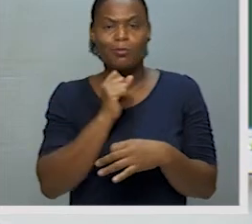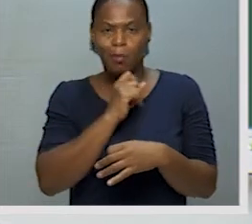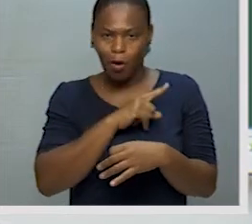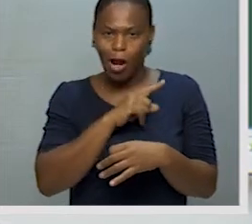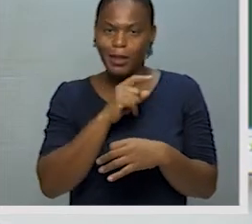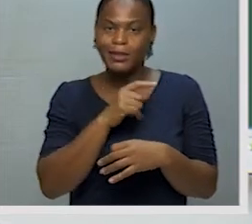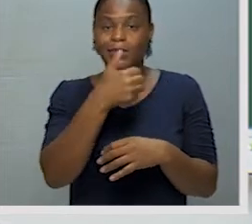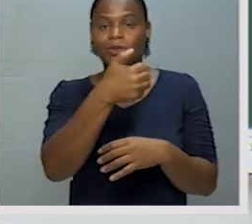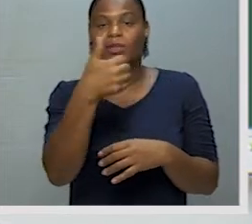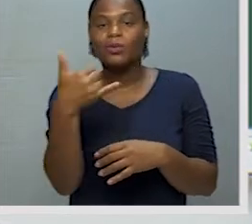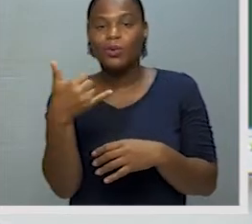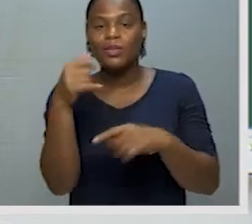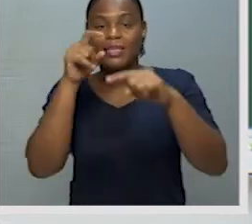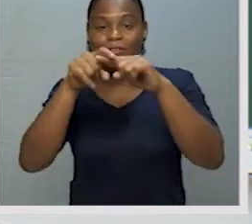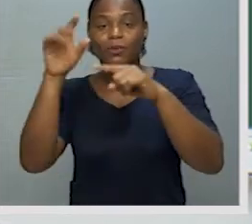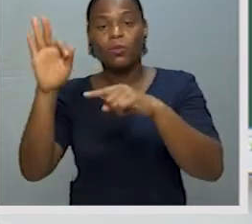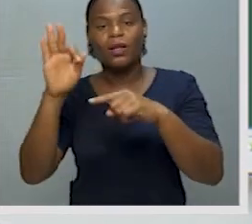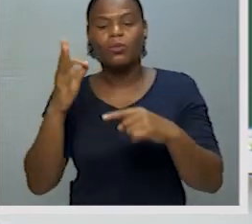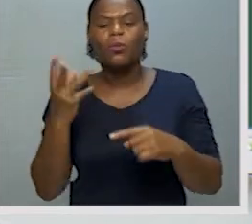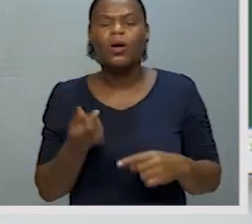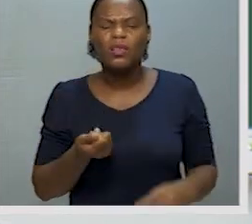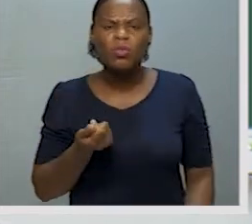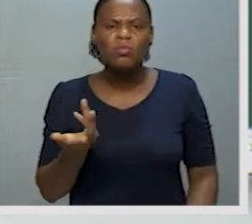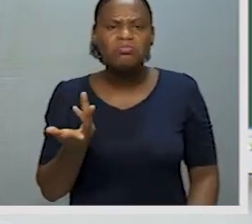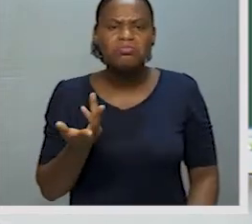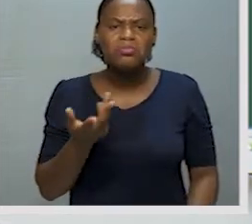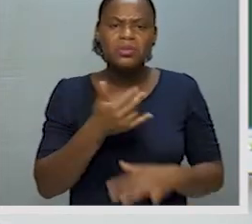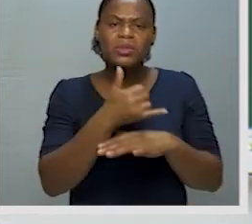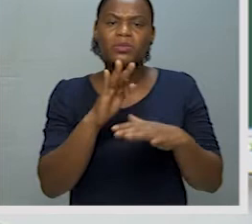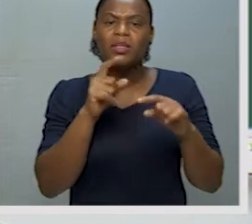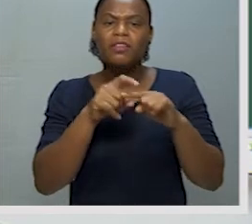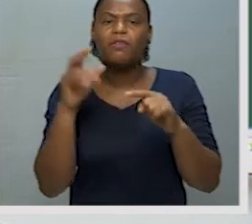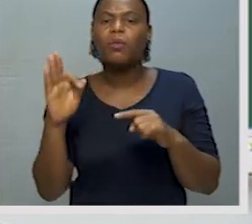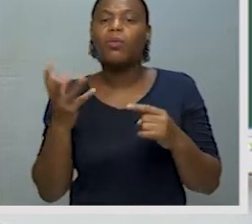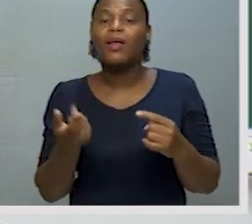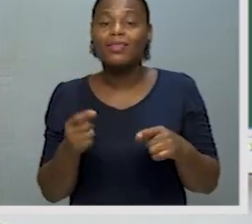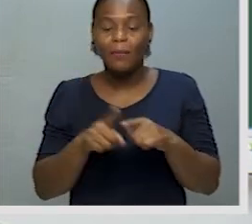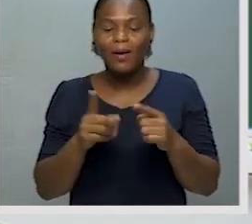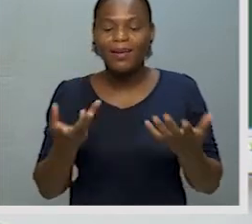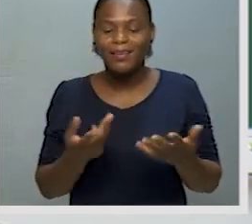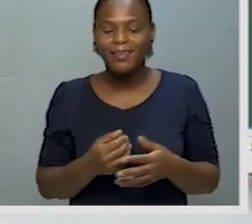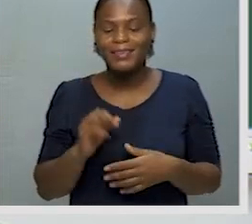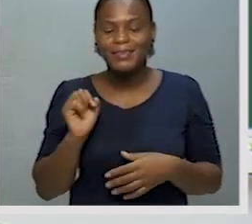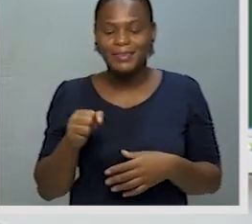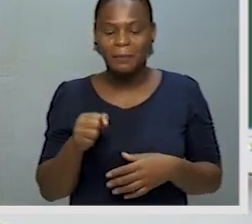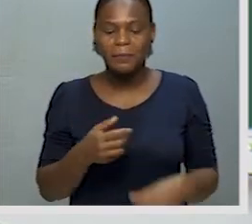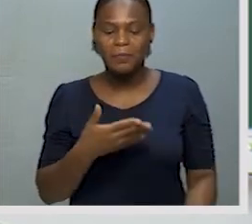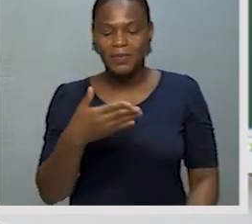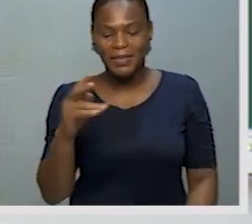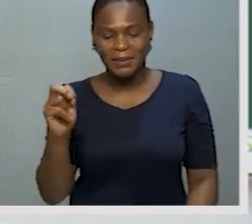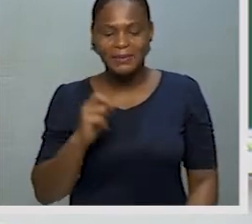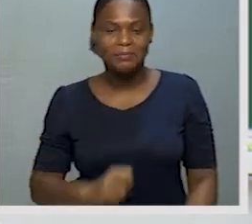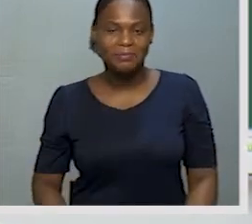para simplificar 52 a dividir por 4 igual a... Isso mesmo, igual